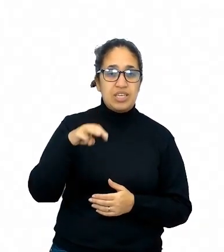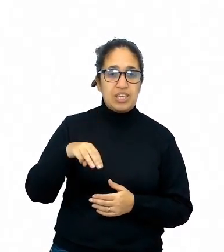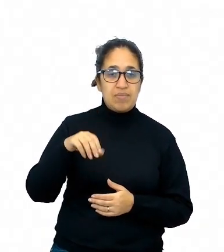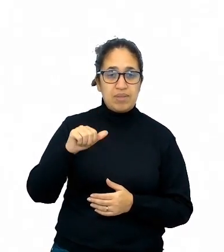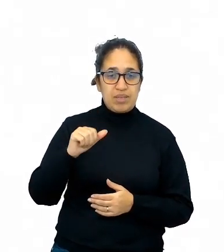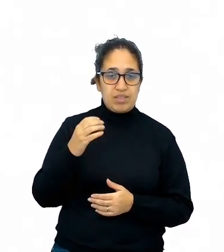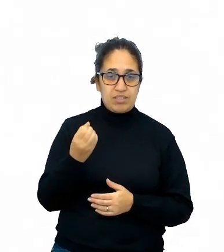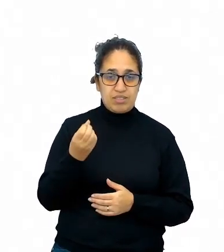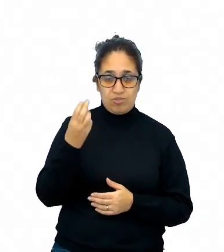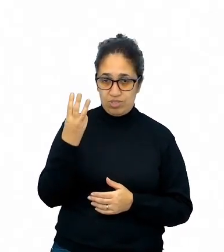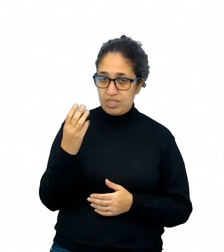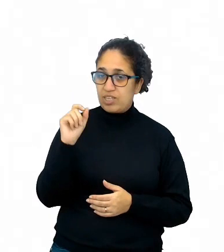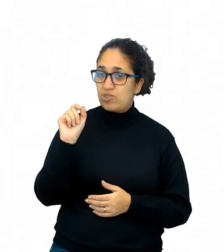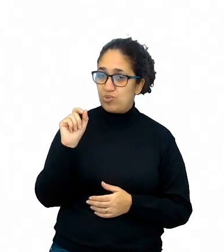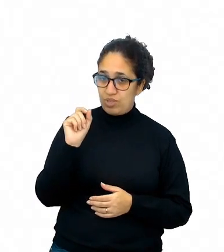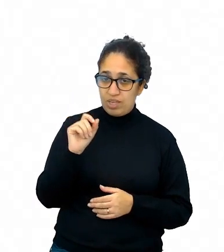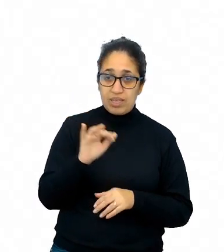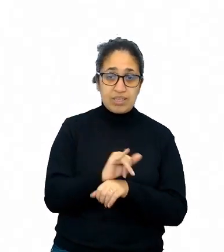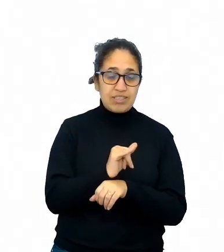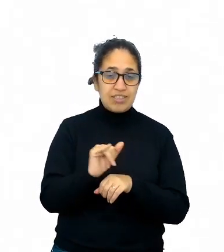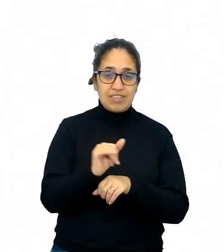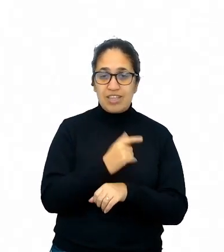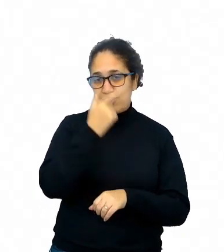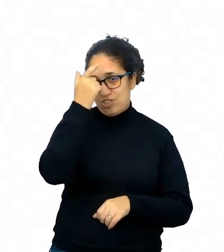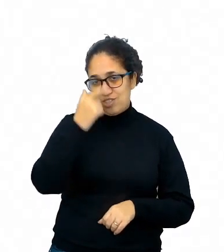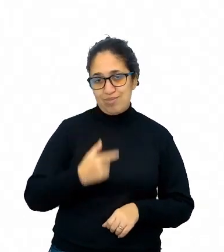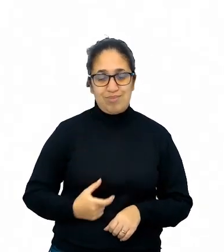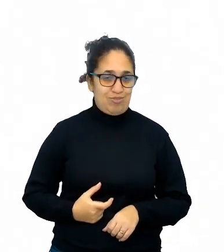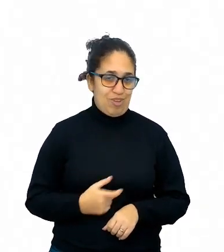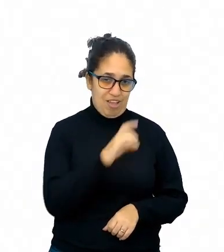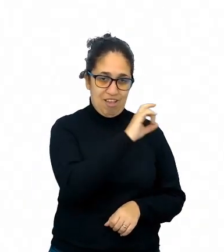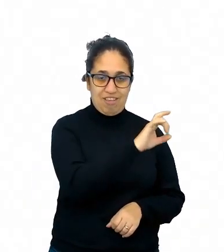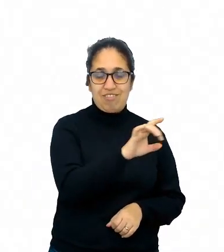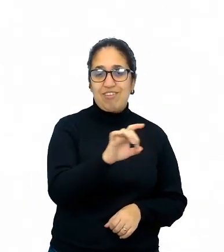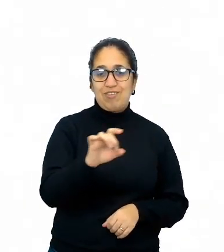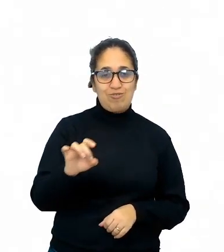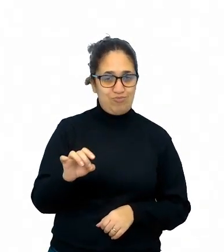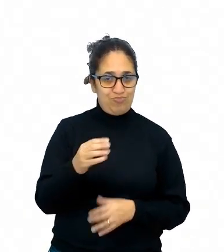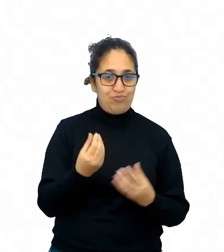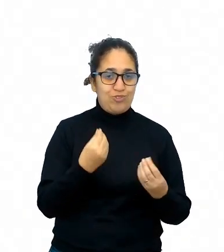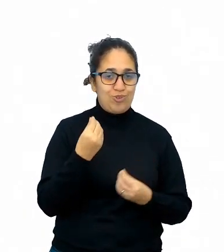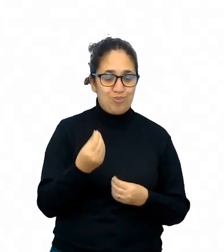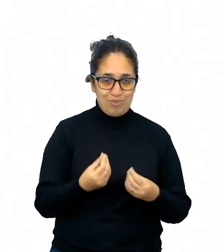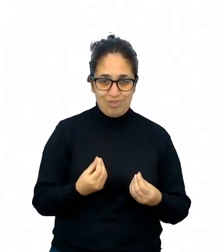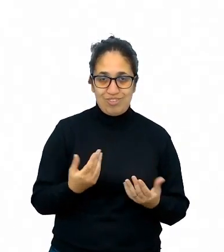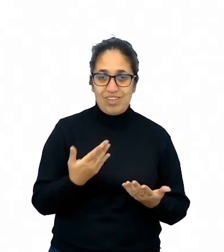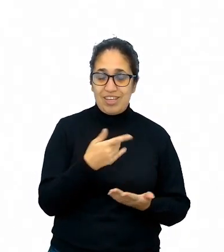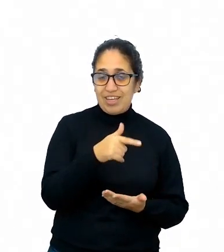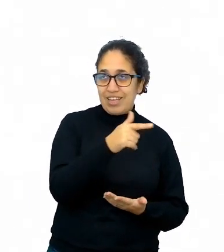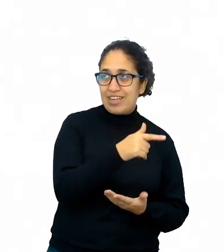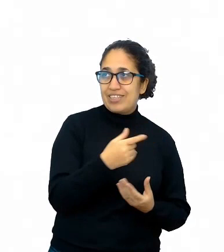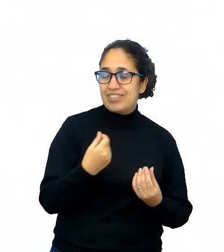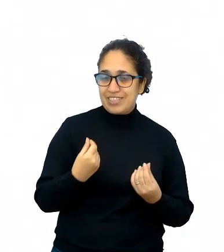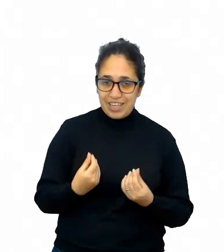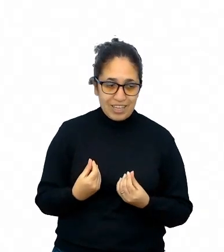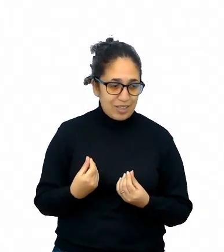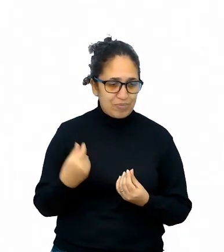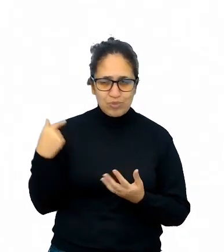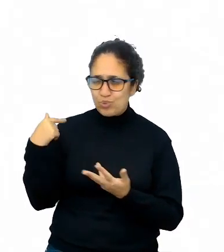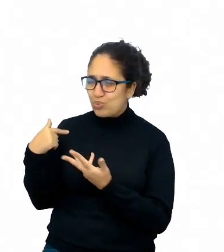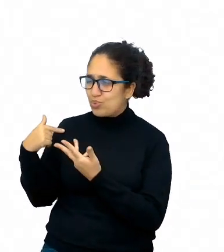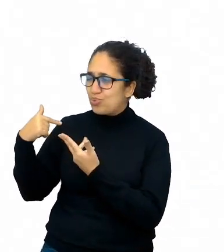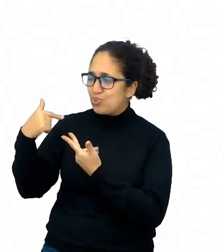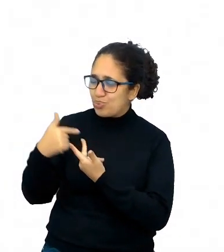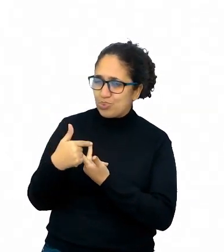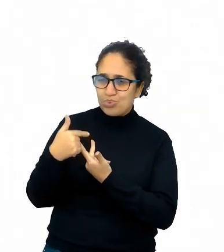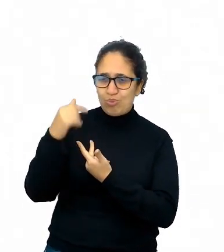é o uso das estratégias pessoais, né, dos estudantes, né? Como que eles, todo o repertório de